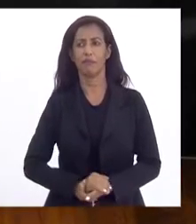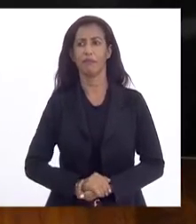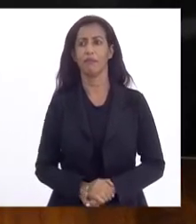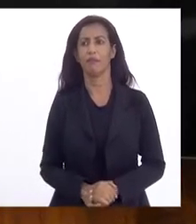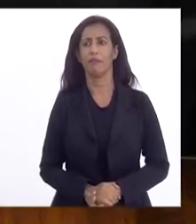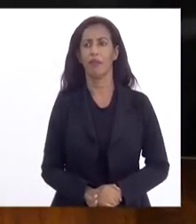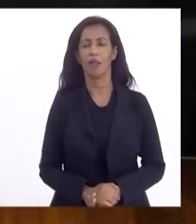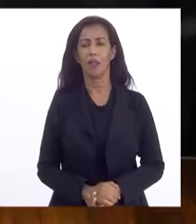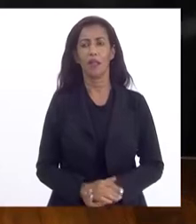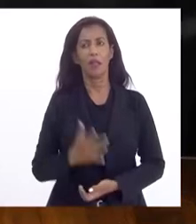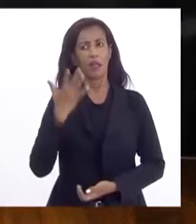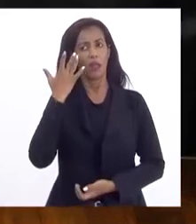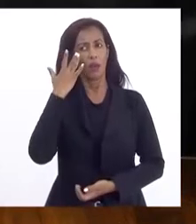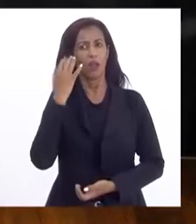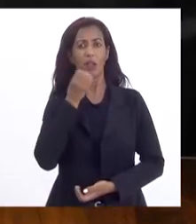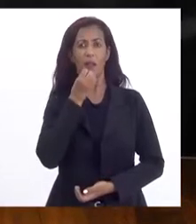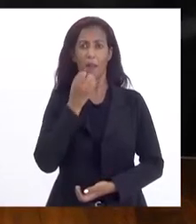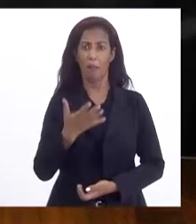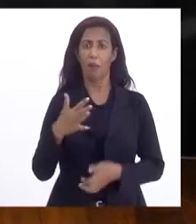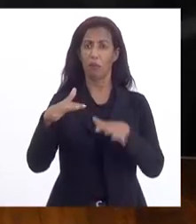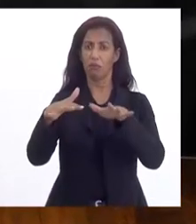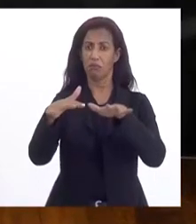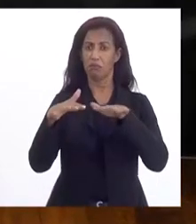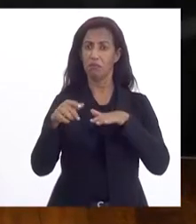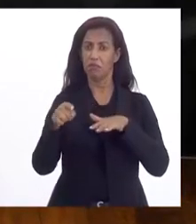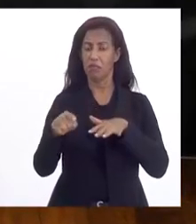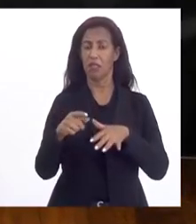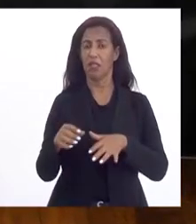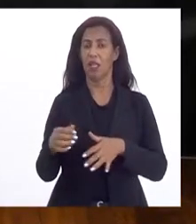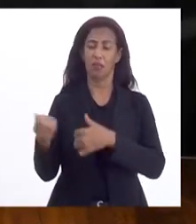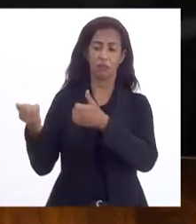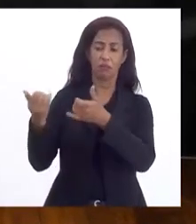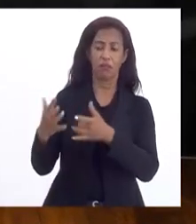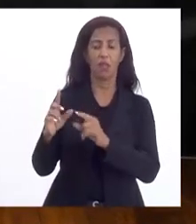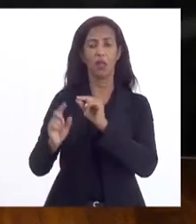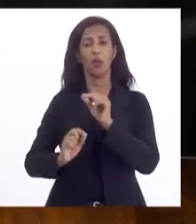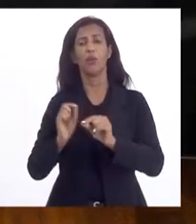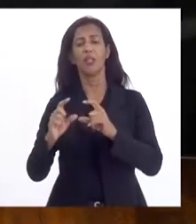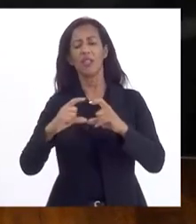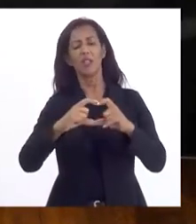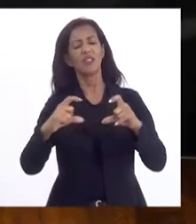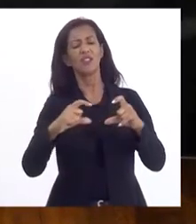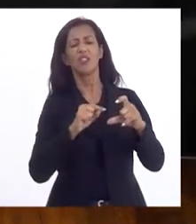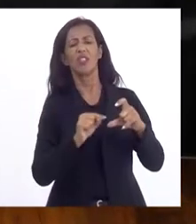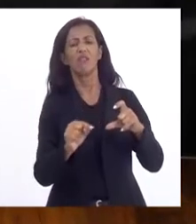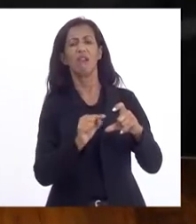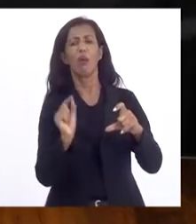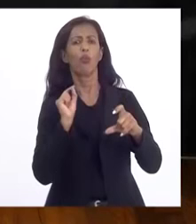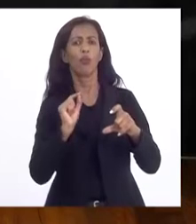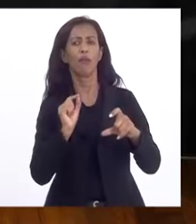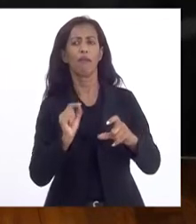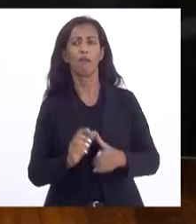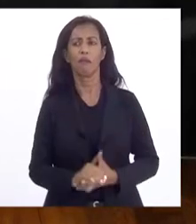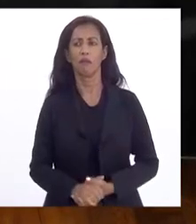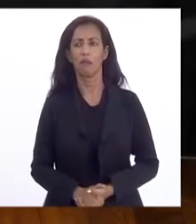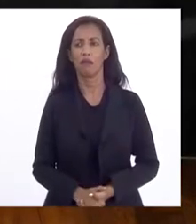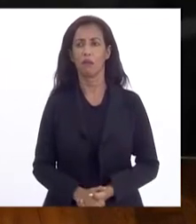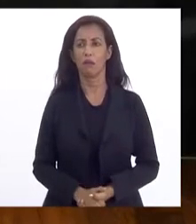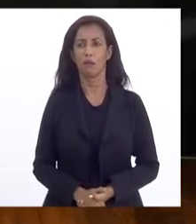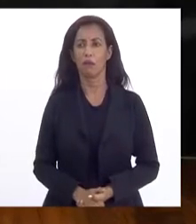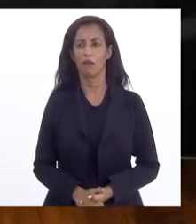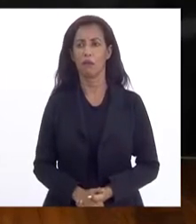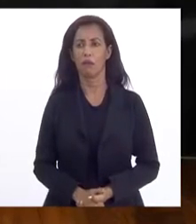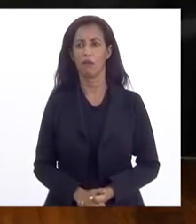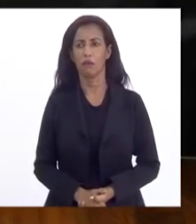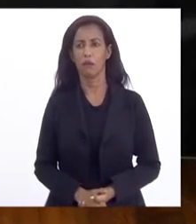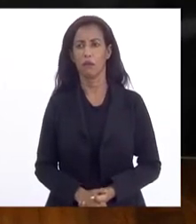É, acho que era bom, então, no plenário, a gente definiu o que seria essa etiqueta, né? Ela está dizendo do outro lado que é cor e tamanho.